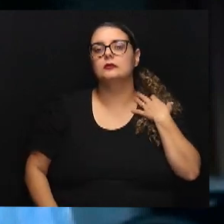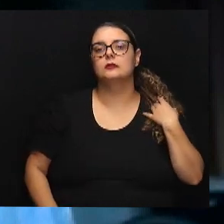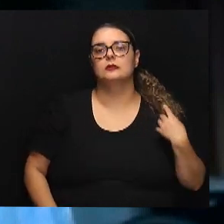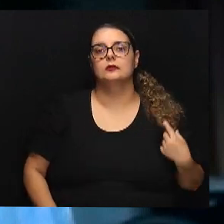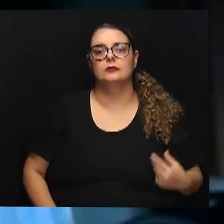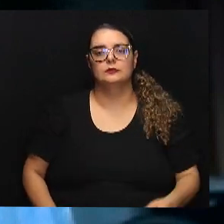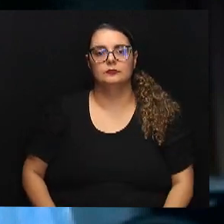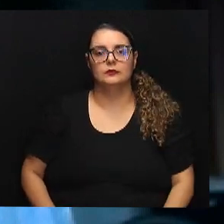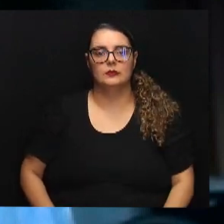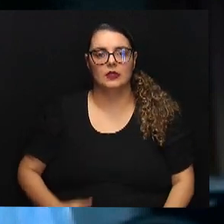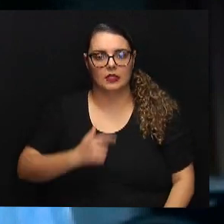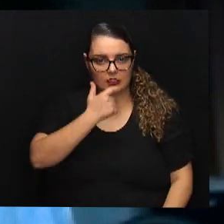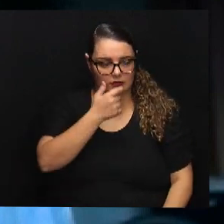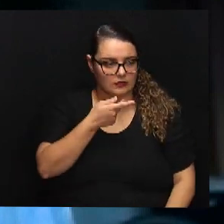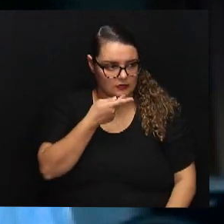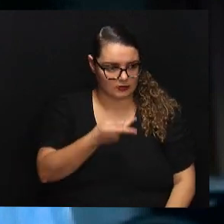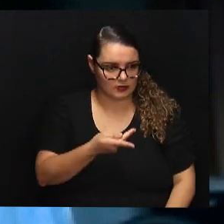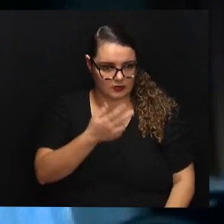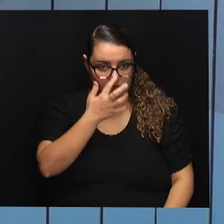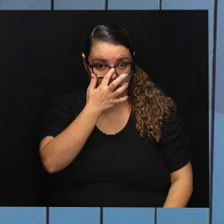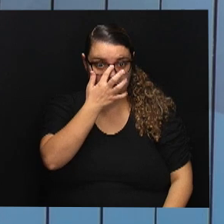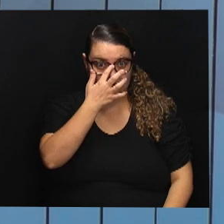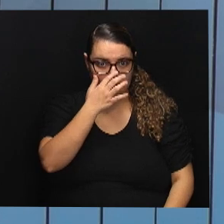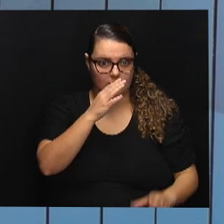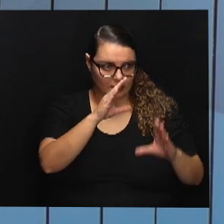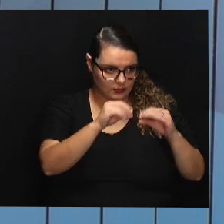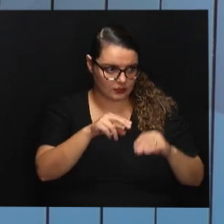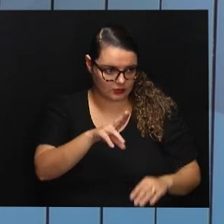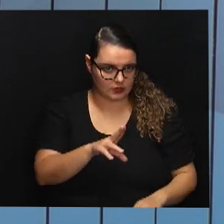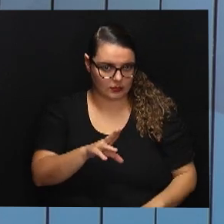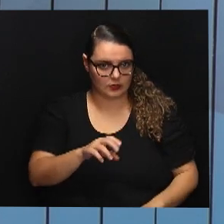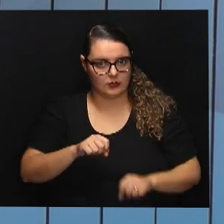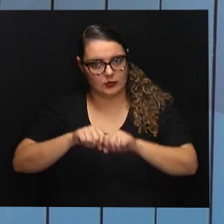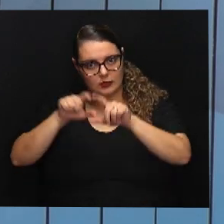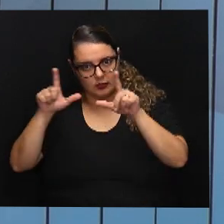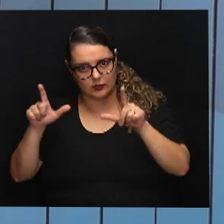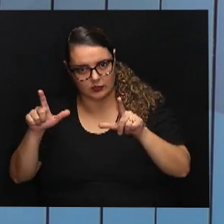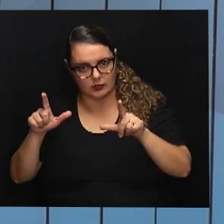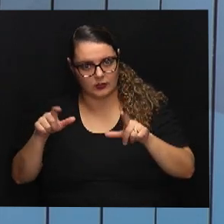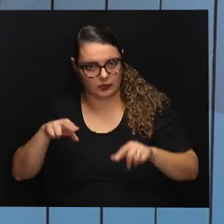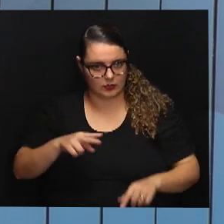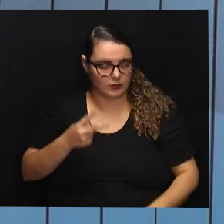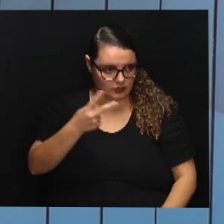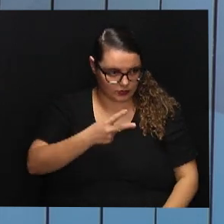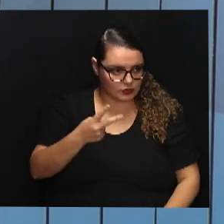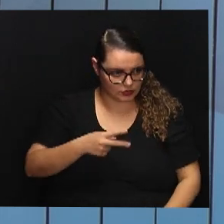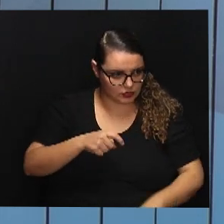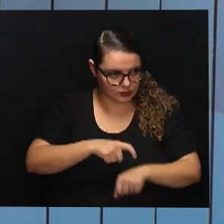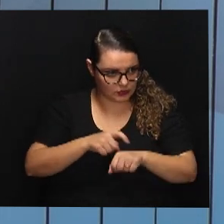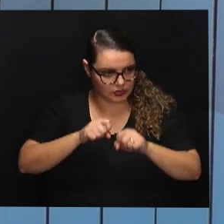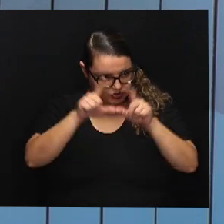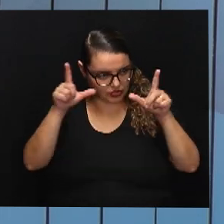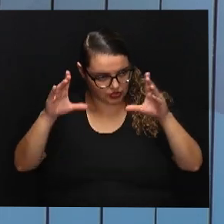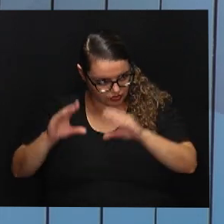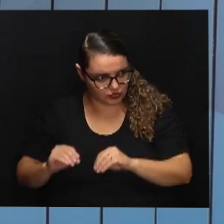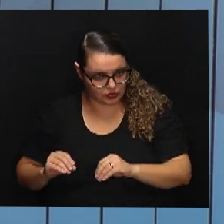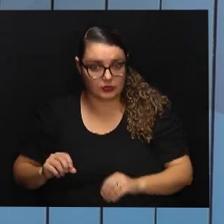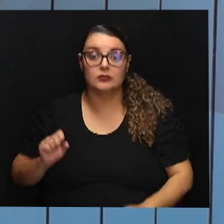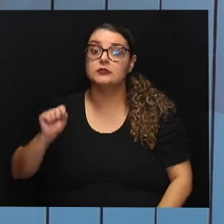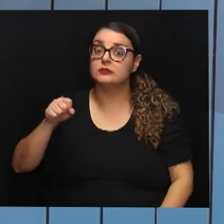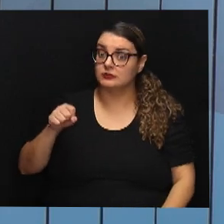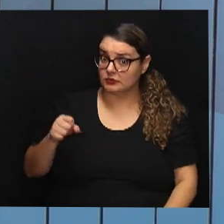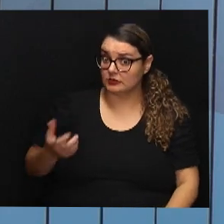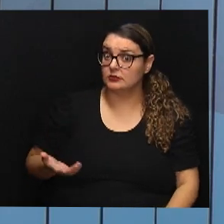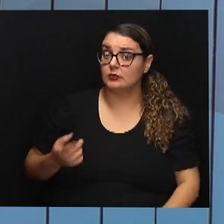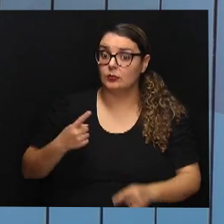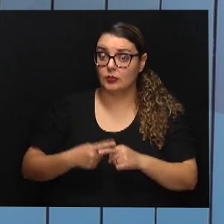dos pacientes. E essa placa, você falou, só ou durante a noite, ou durante o dia, ou até nos dois períodos, é